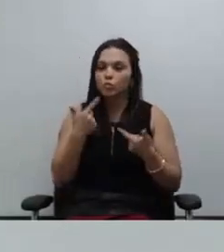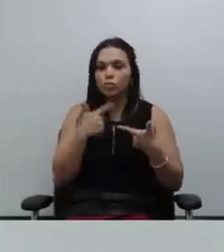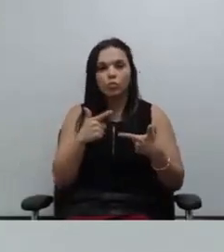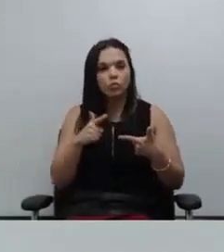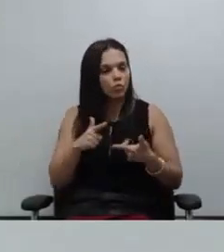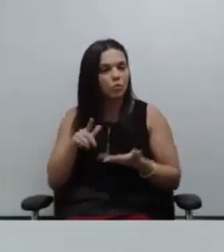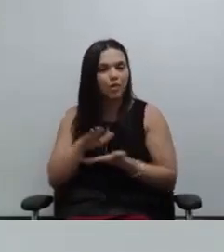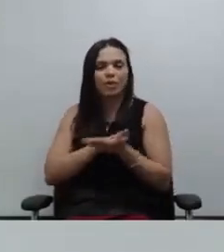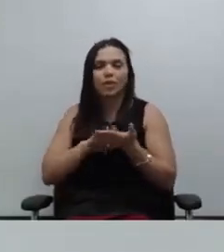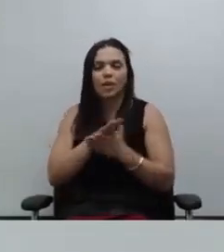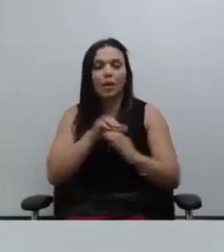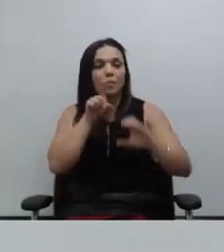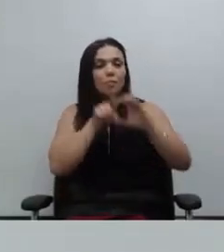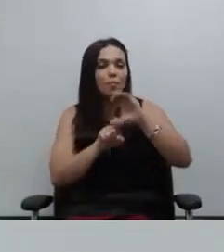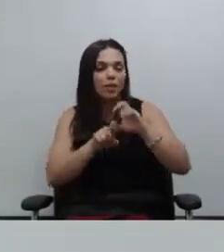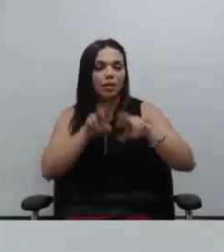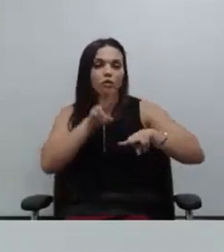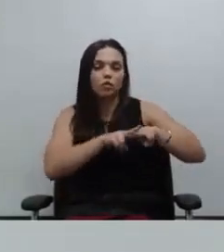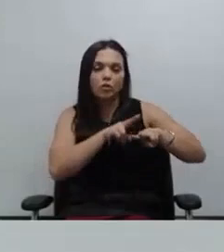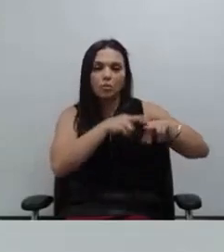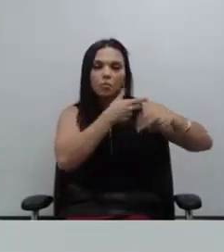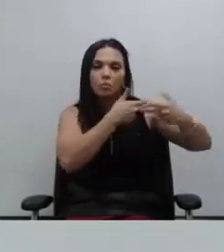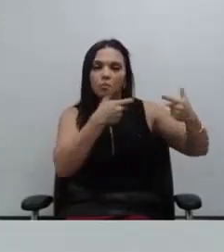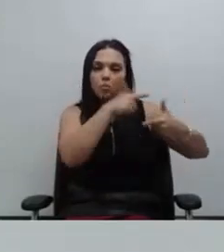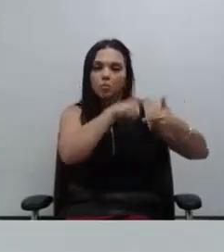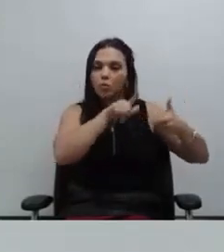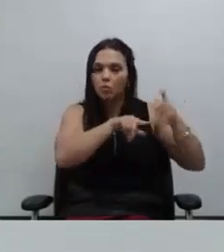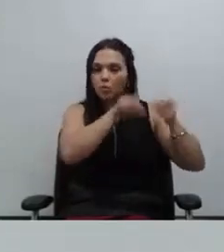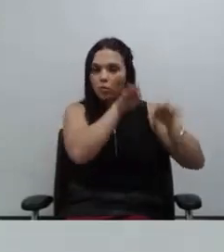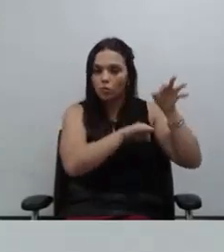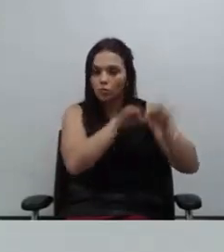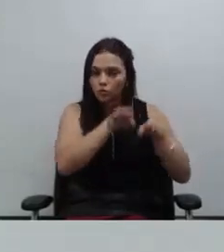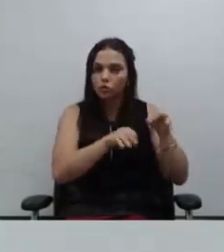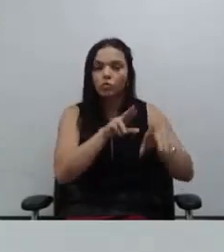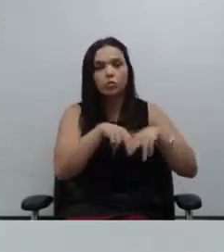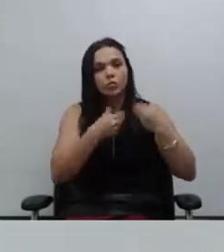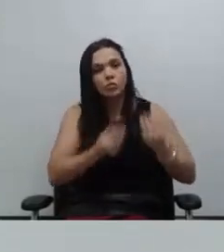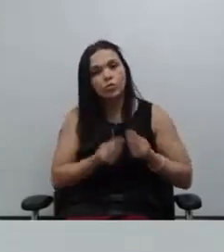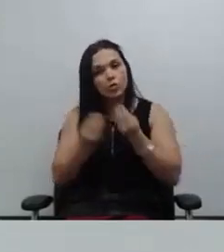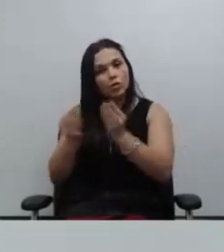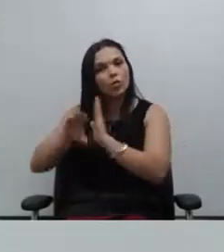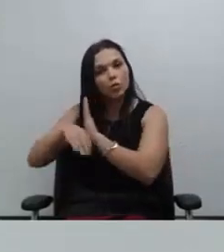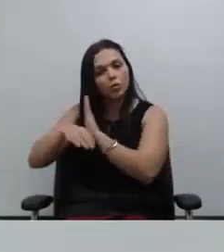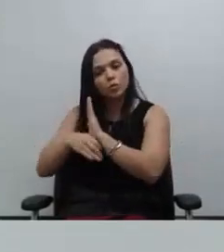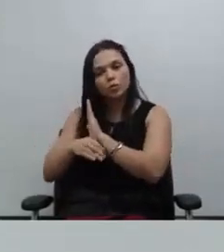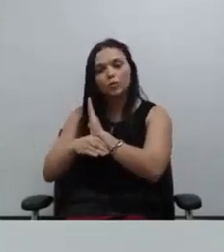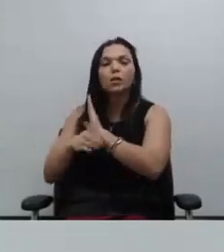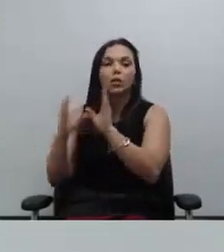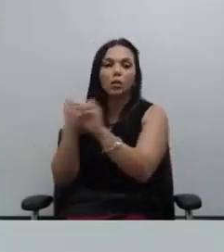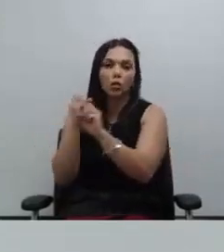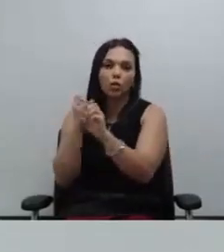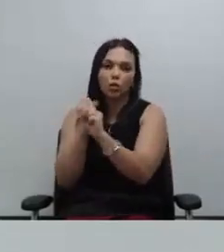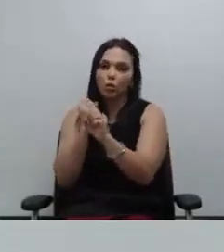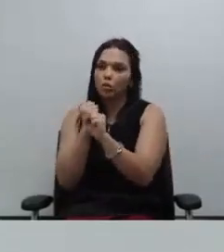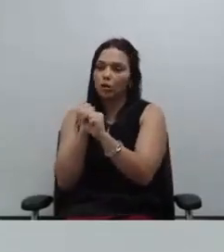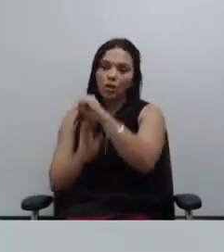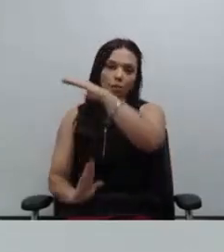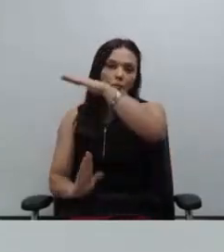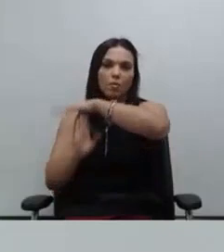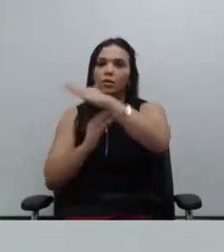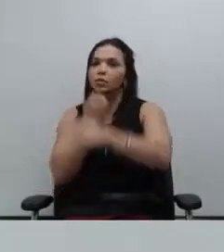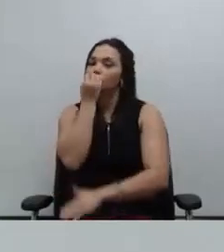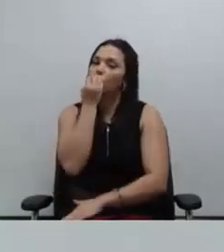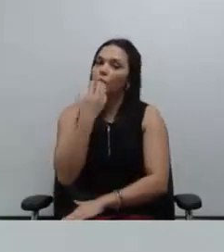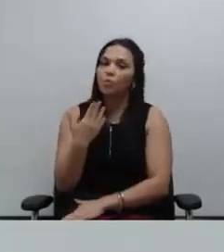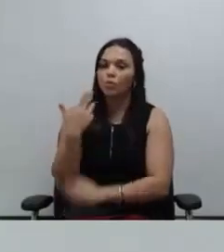criminais pendentes. Por fim, a manifestação da Corregedoria Geral é no sentido de atribuir o conceito máximo de avaliação, que é o bom, ao defensor público.